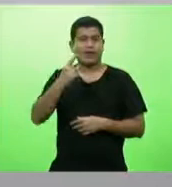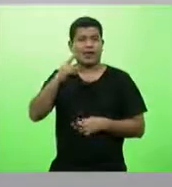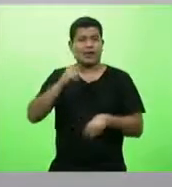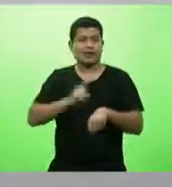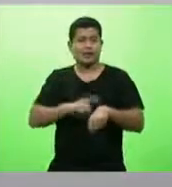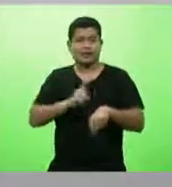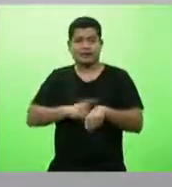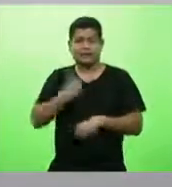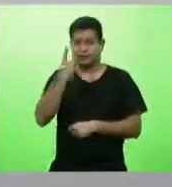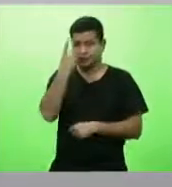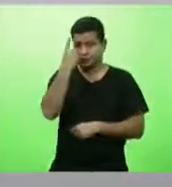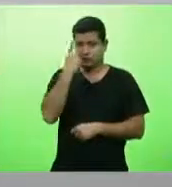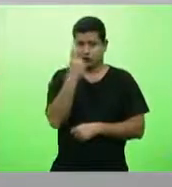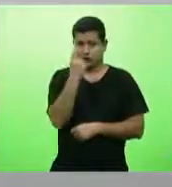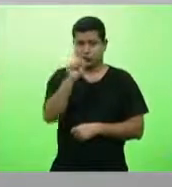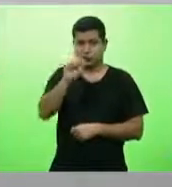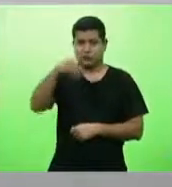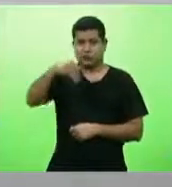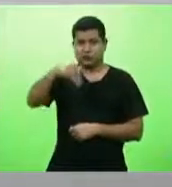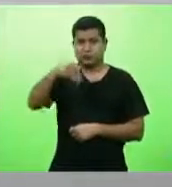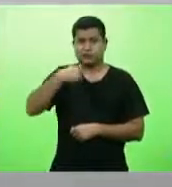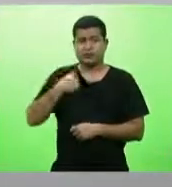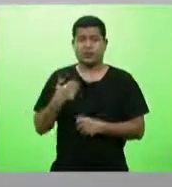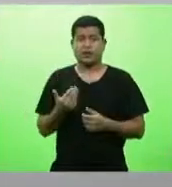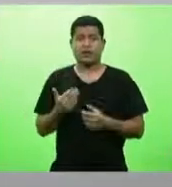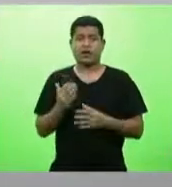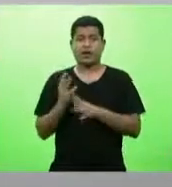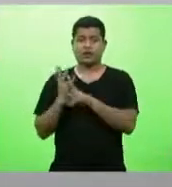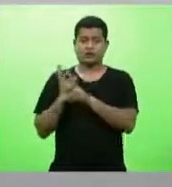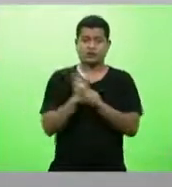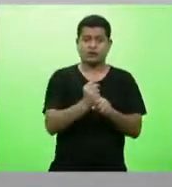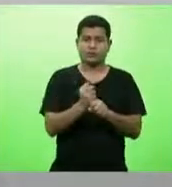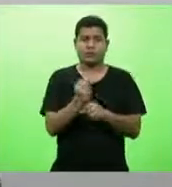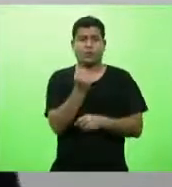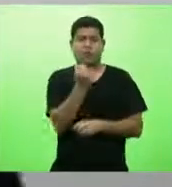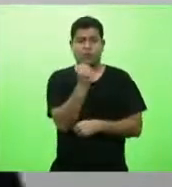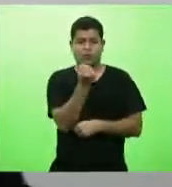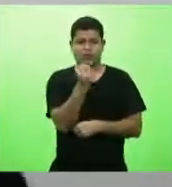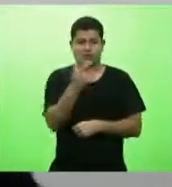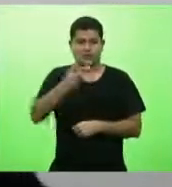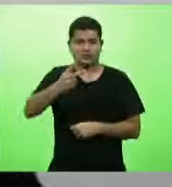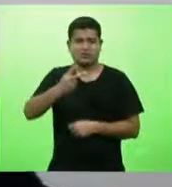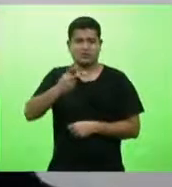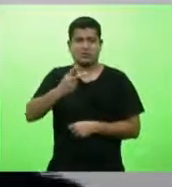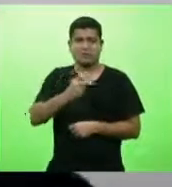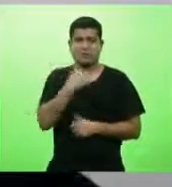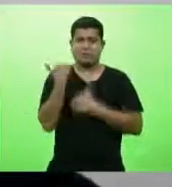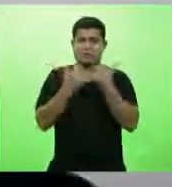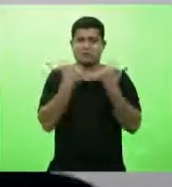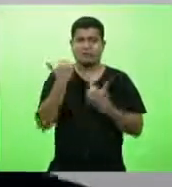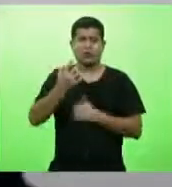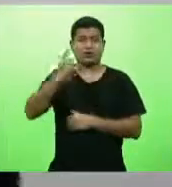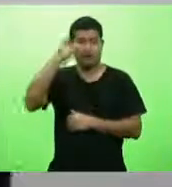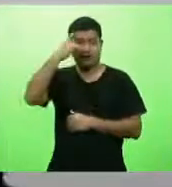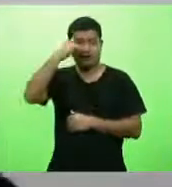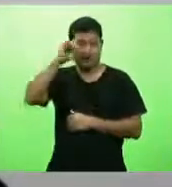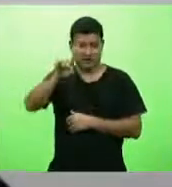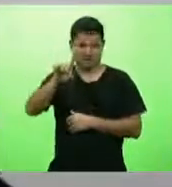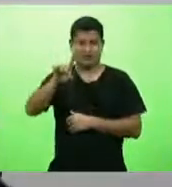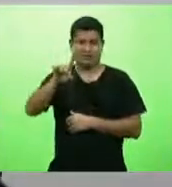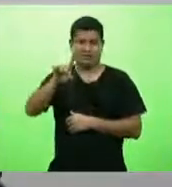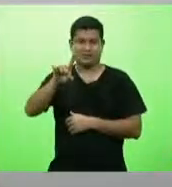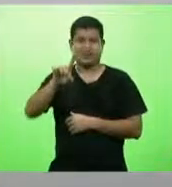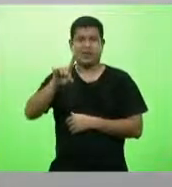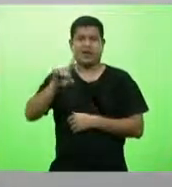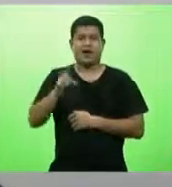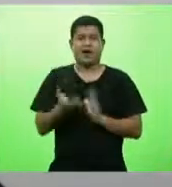média a 82 mortes por dia, e isso representa um aumento de 64% em relação à